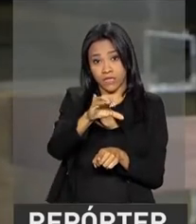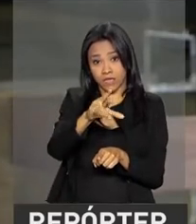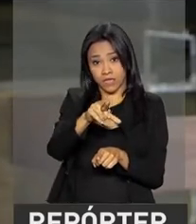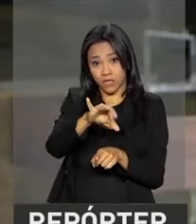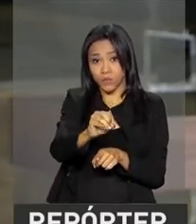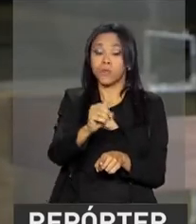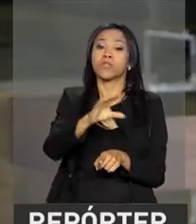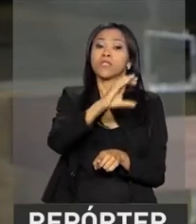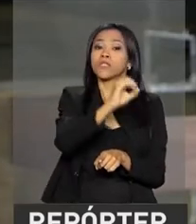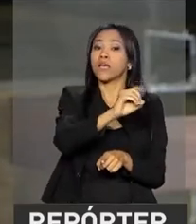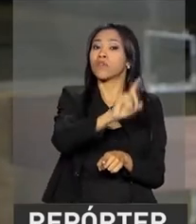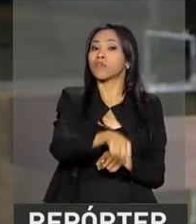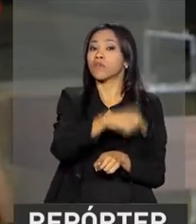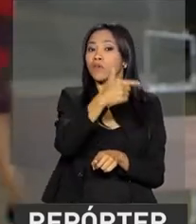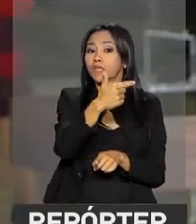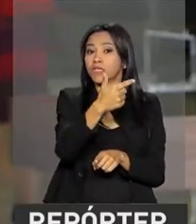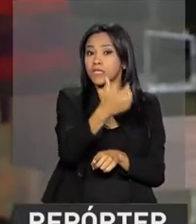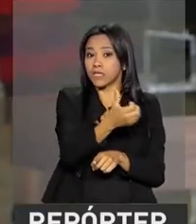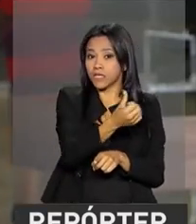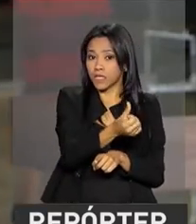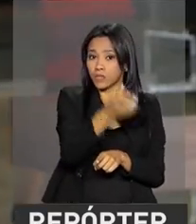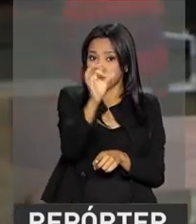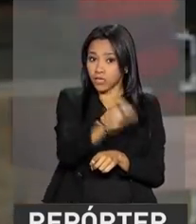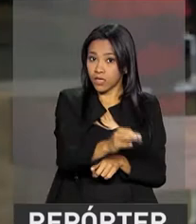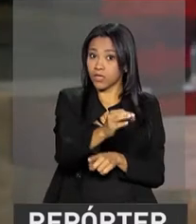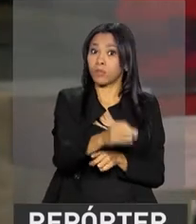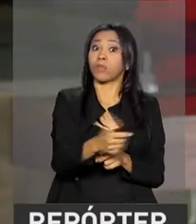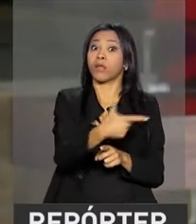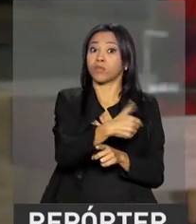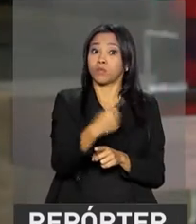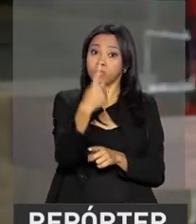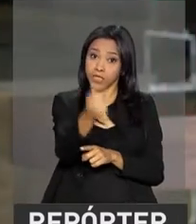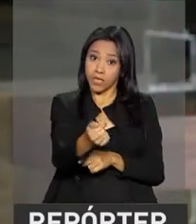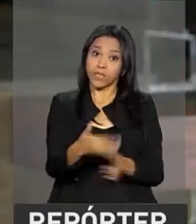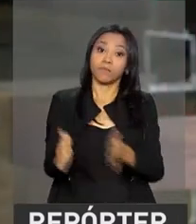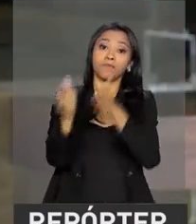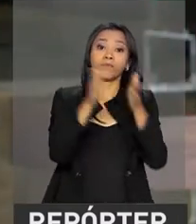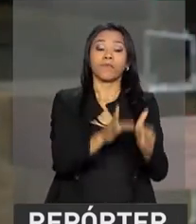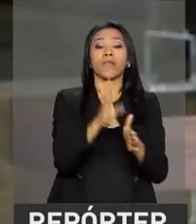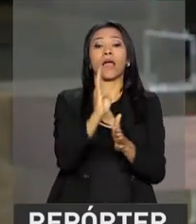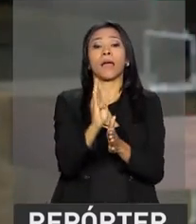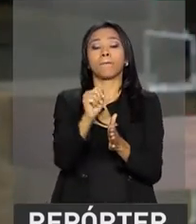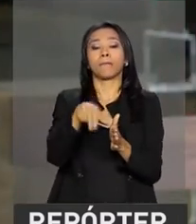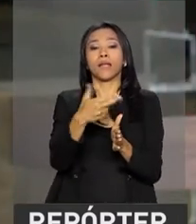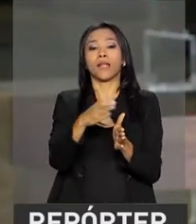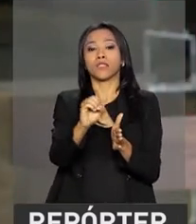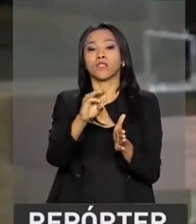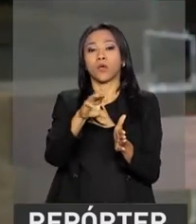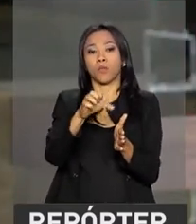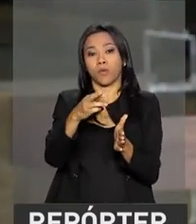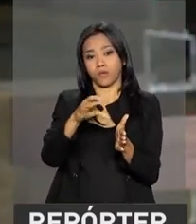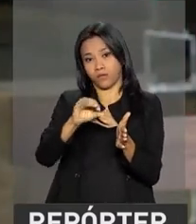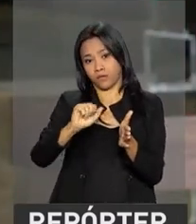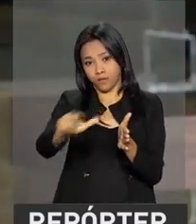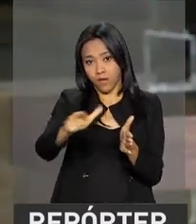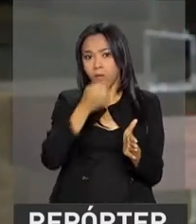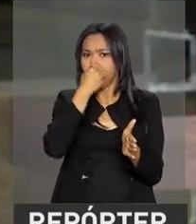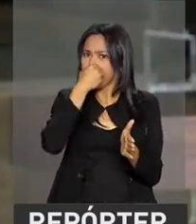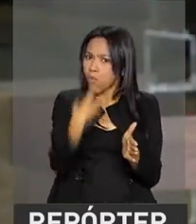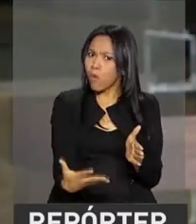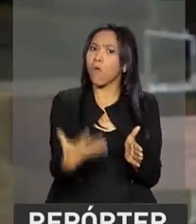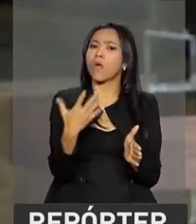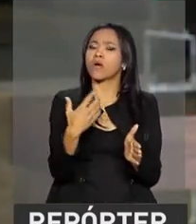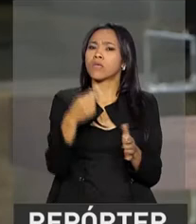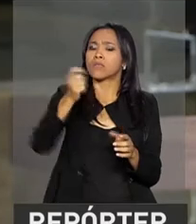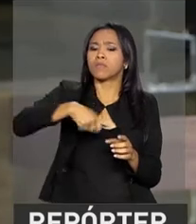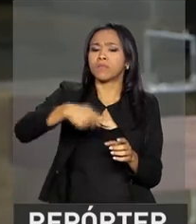para 0,6% em 2017. A balança comercial também segue apresentando bons resultados. Só nas primeiras